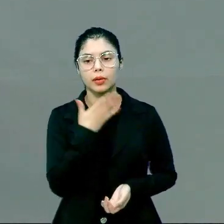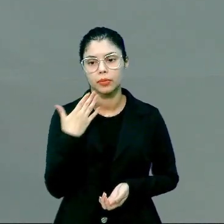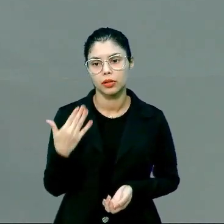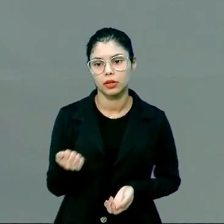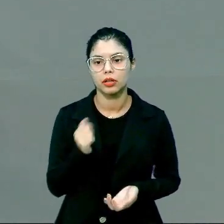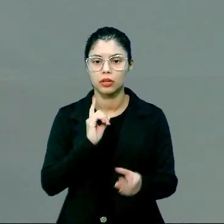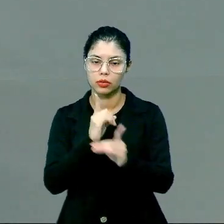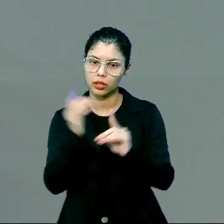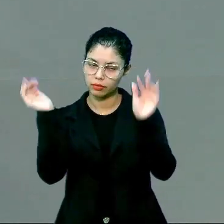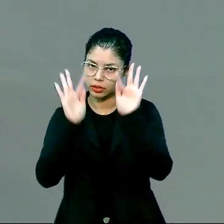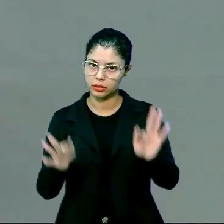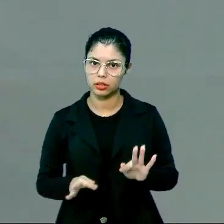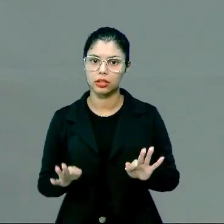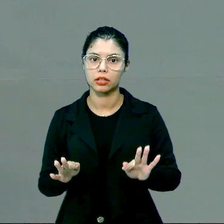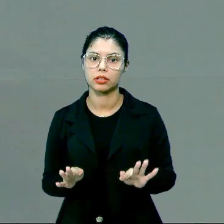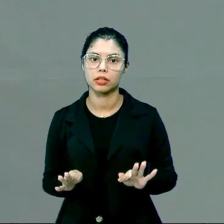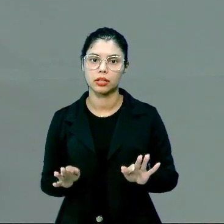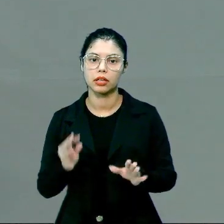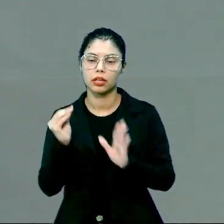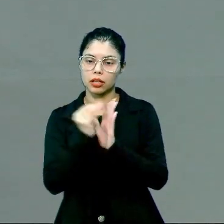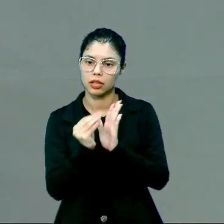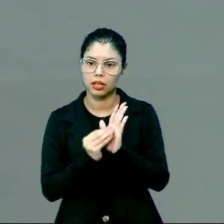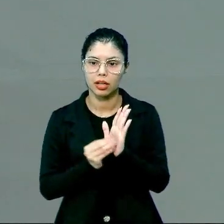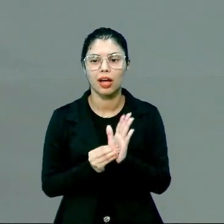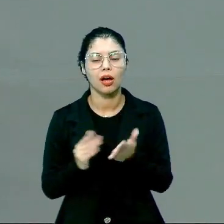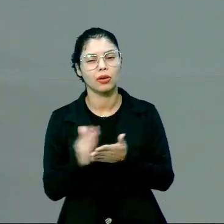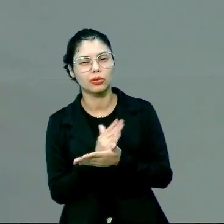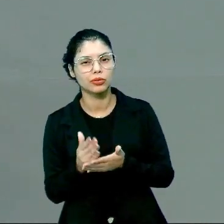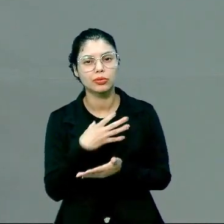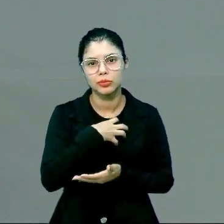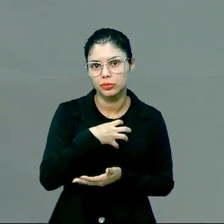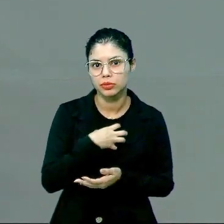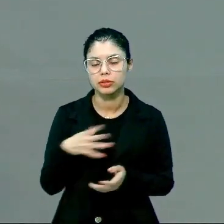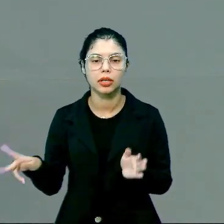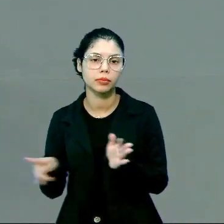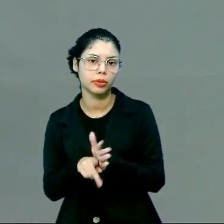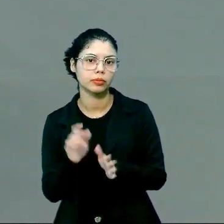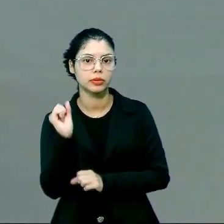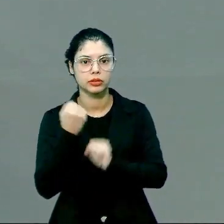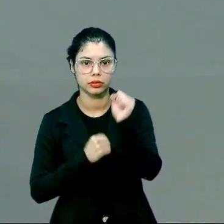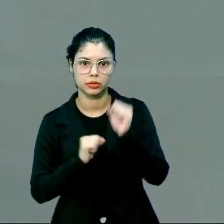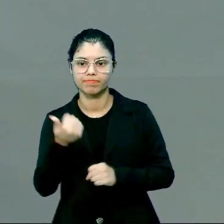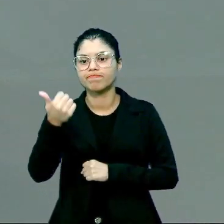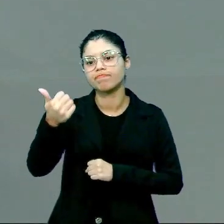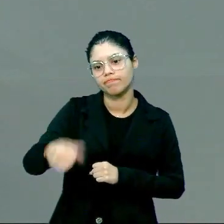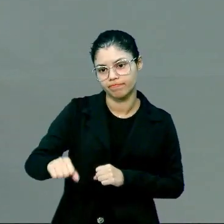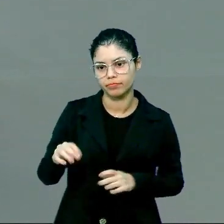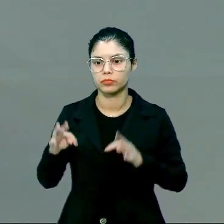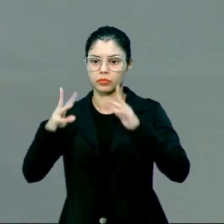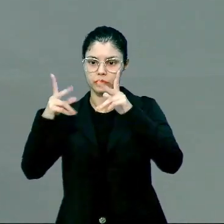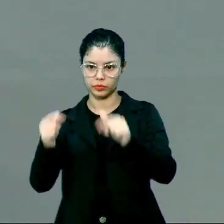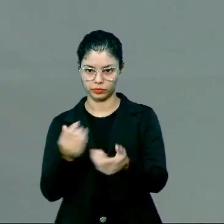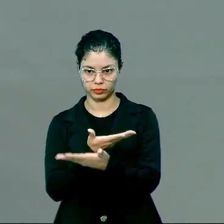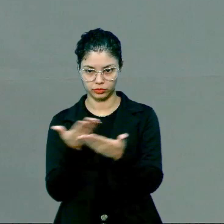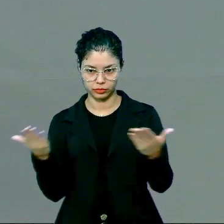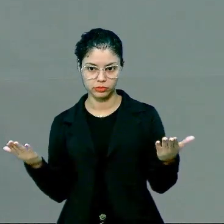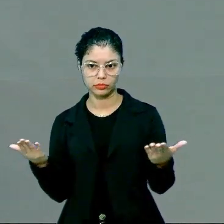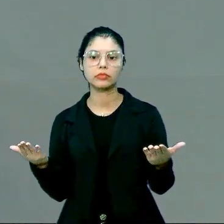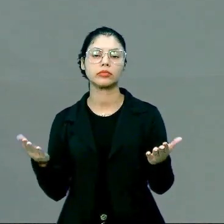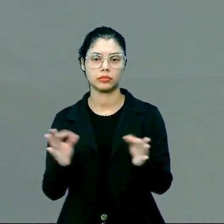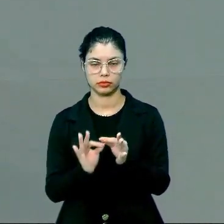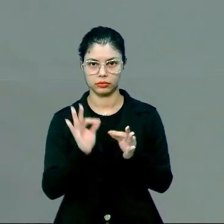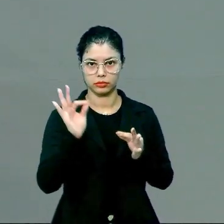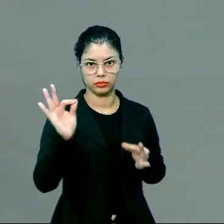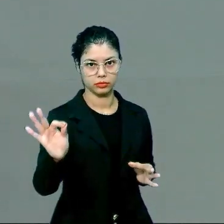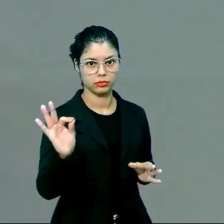para encontrar a felicidade, em dados momentos, a própria indústria cultural, ela nega tudo isso, à medida em